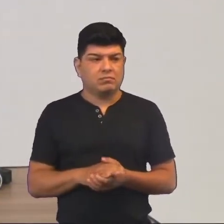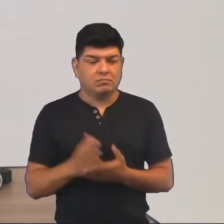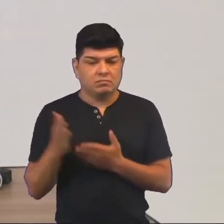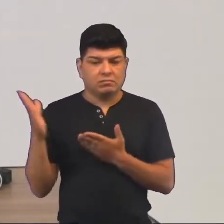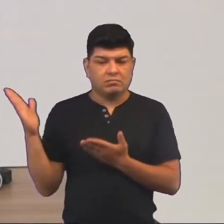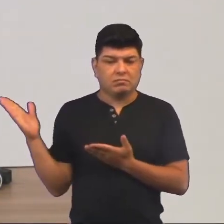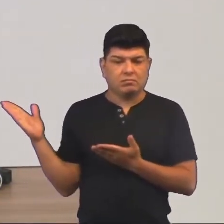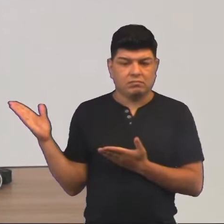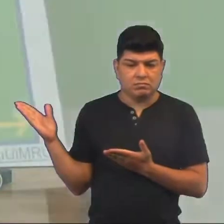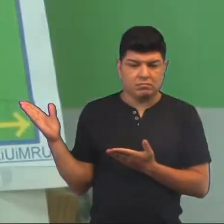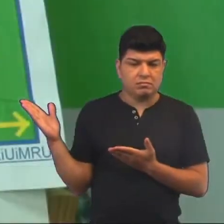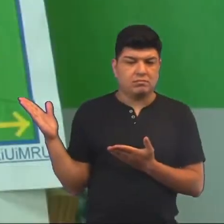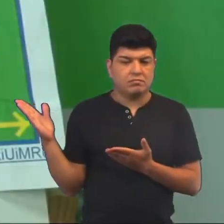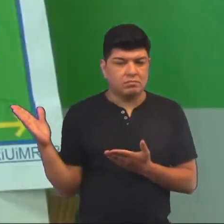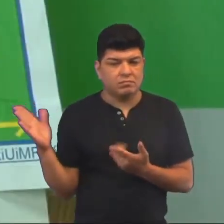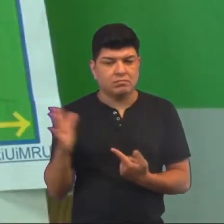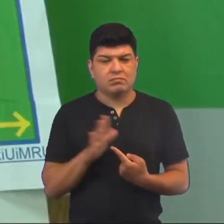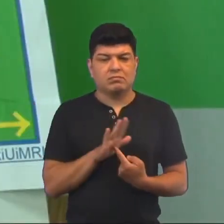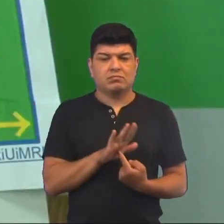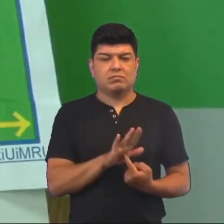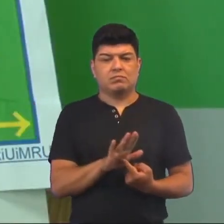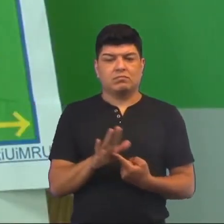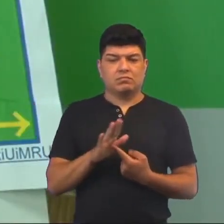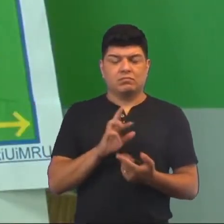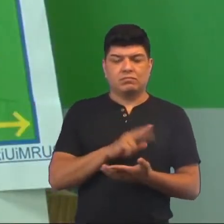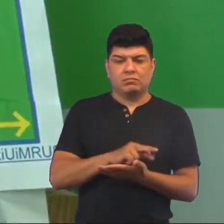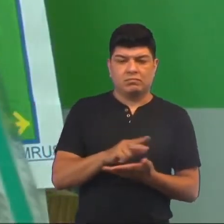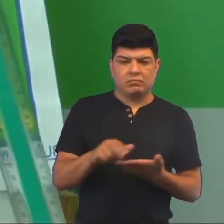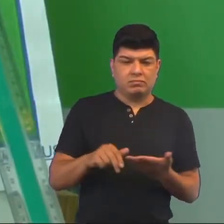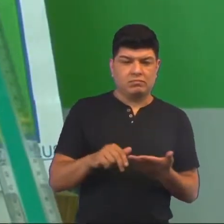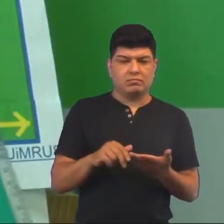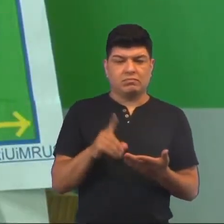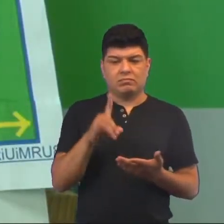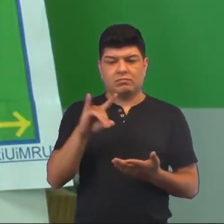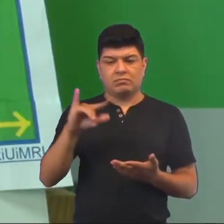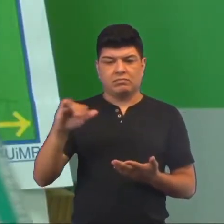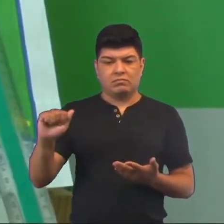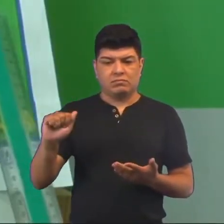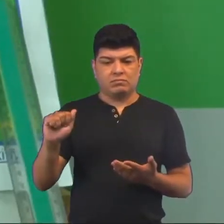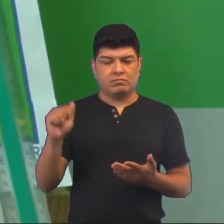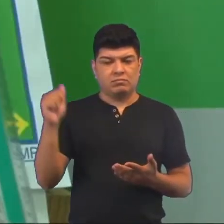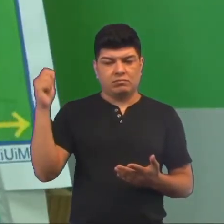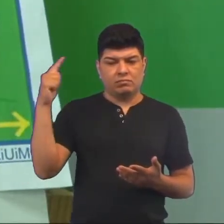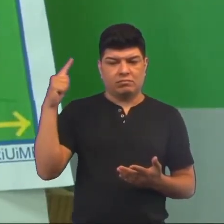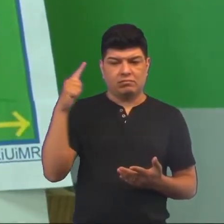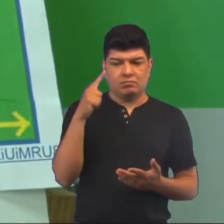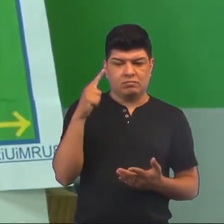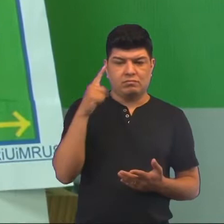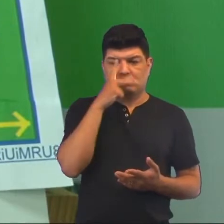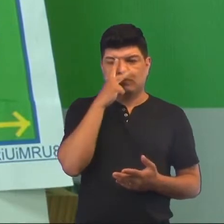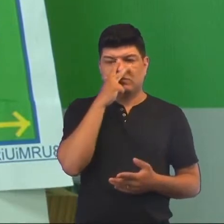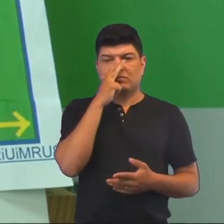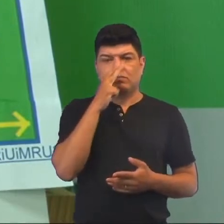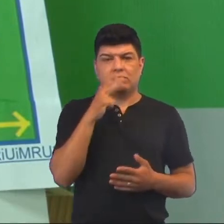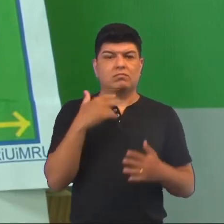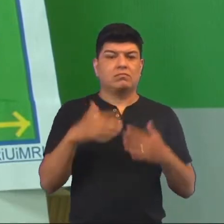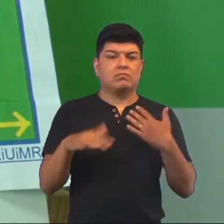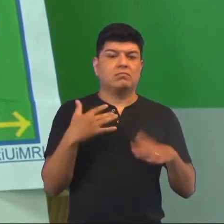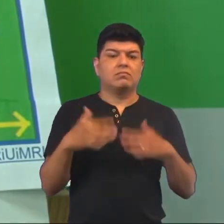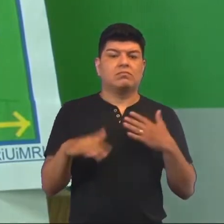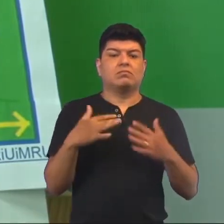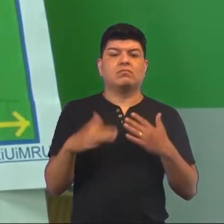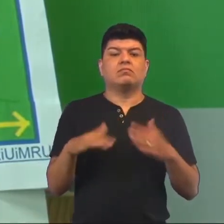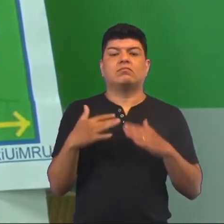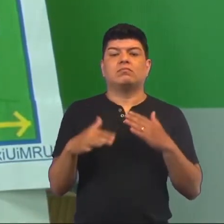ver a marcação ó, de vários momentos do dia. O sol, né, como se o sol estivesse